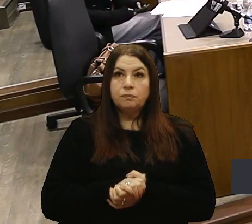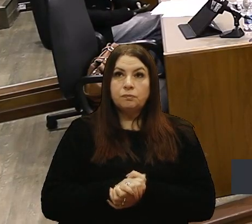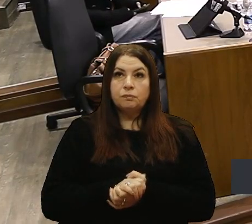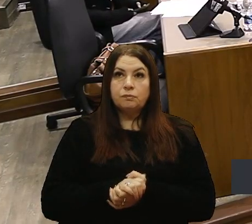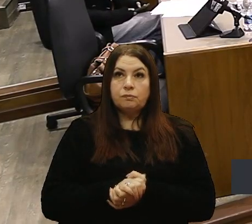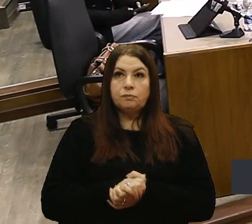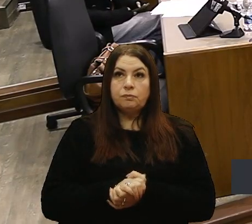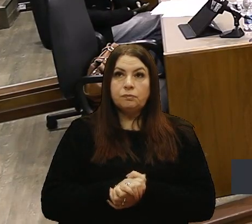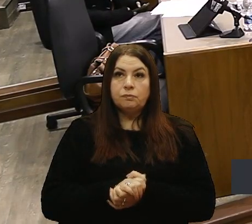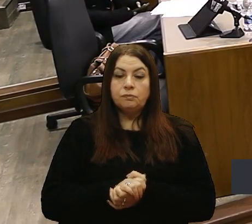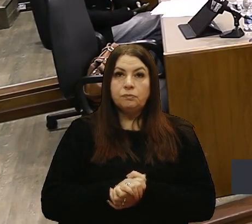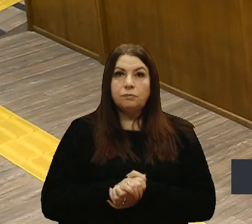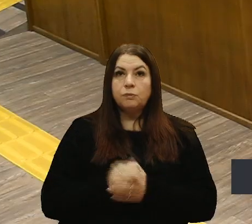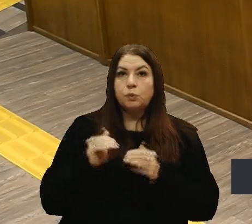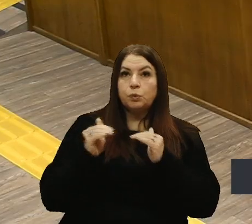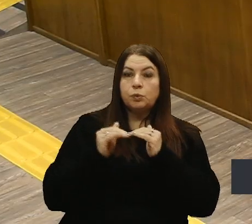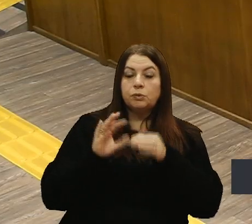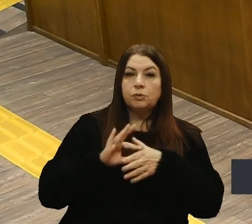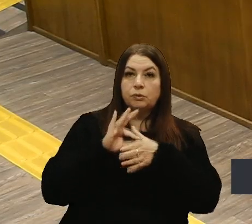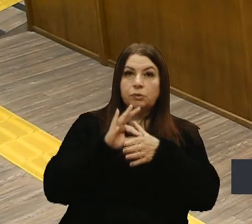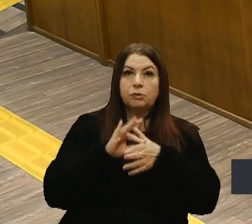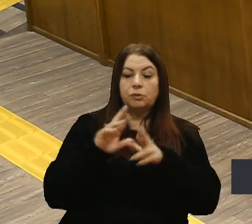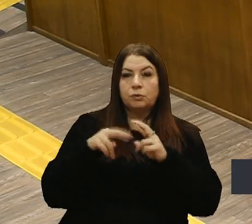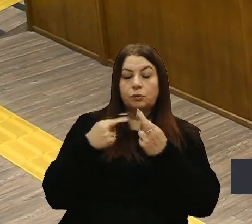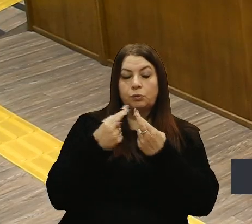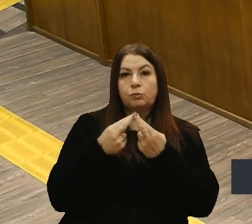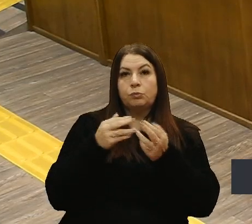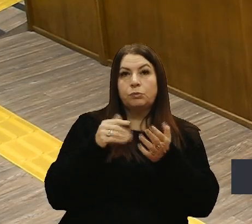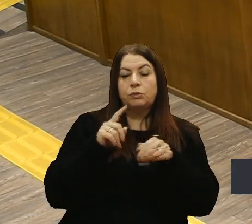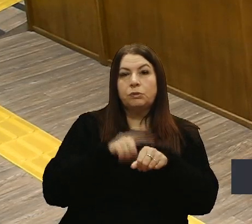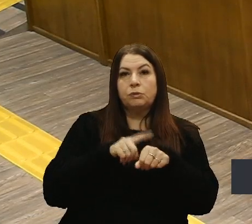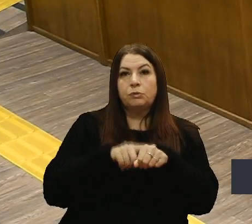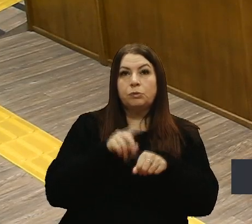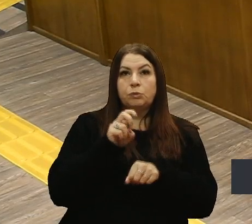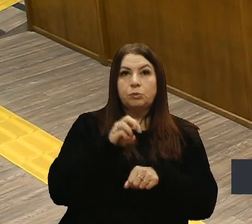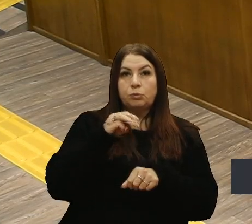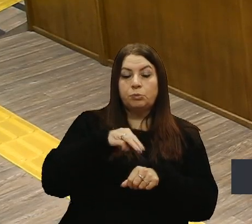Com a anuência dos líderes e a sessão ordinária, abre espaço de 5 minutos para manifestação.